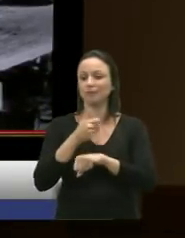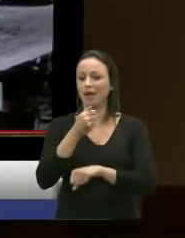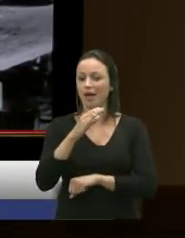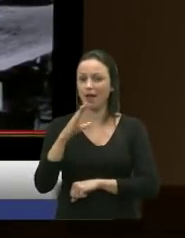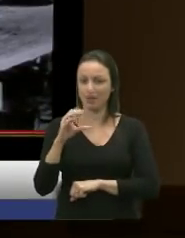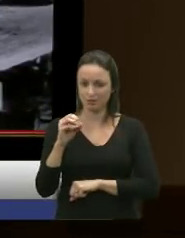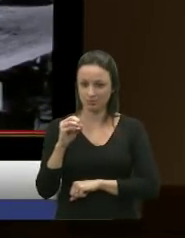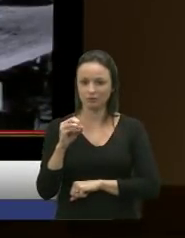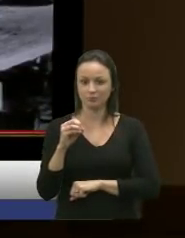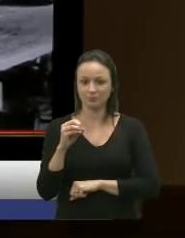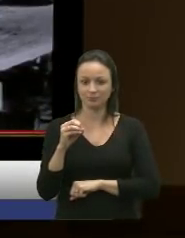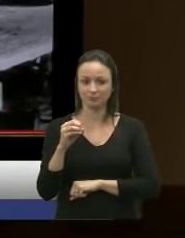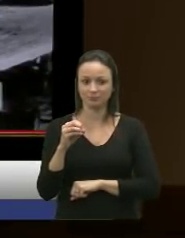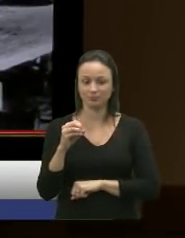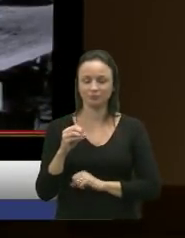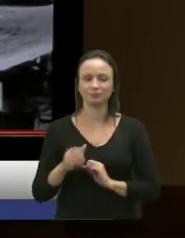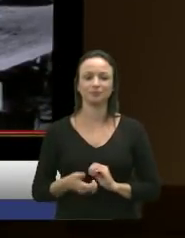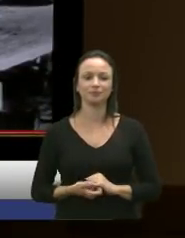podem depois